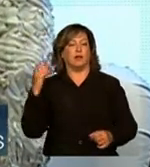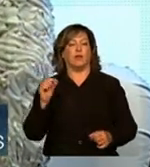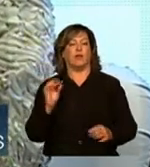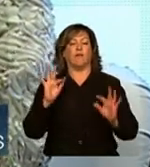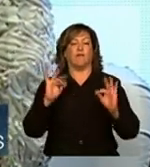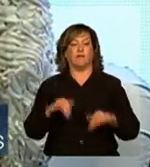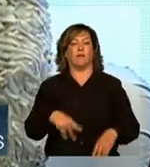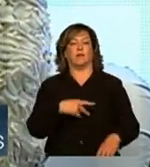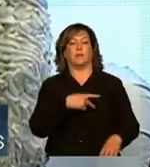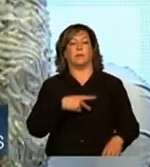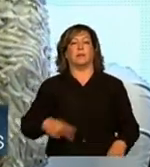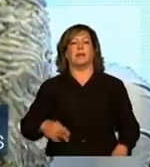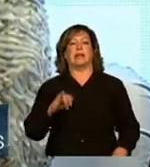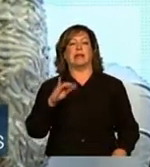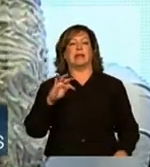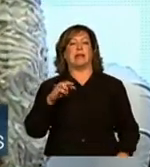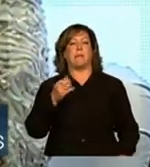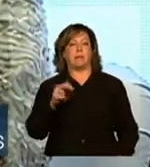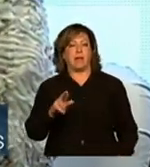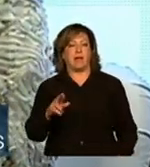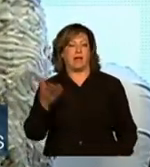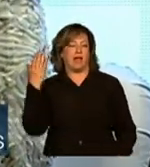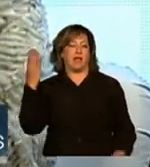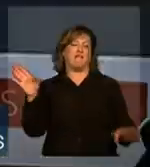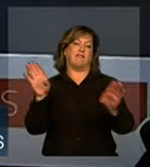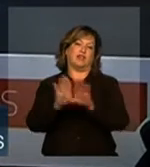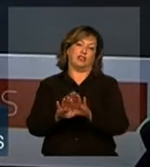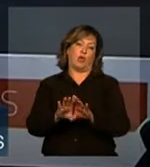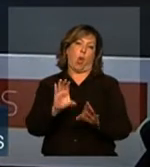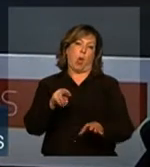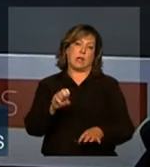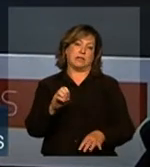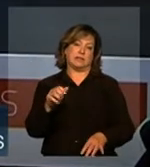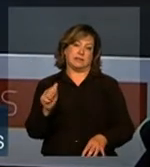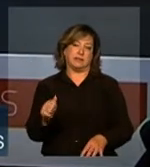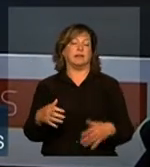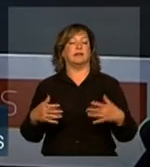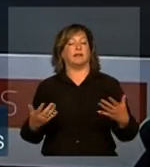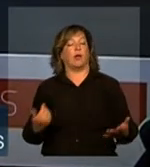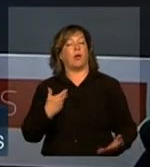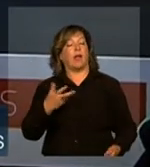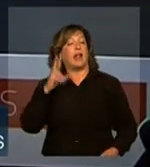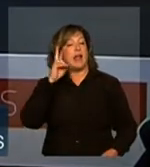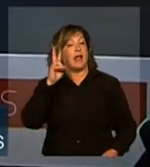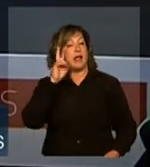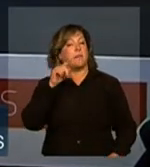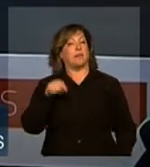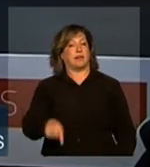do presidente Itamar Franco, que tinha sido fechado. Então, eu queria lembrar